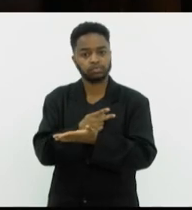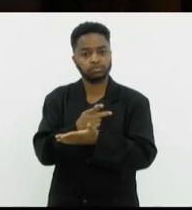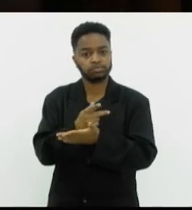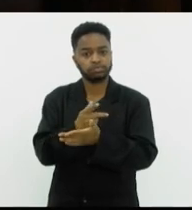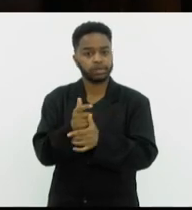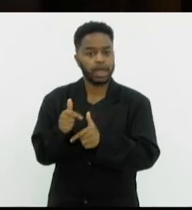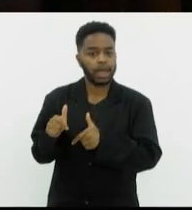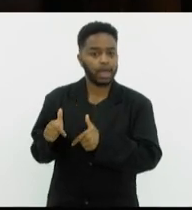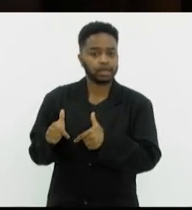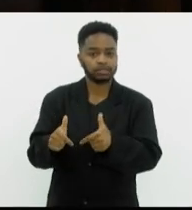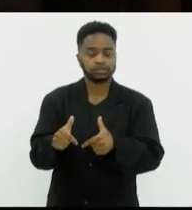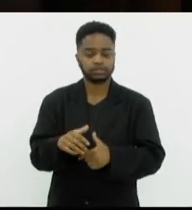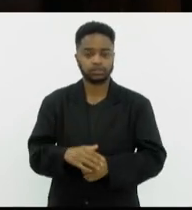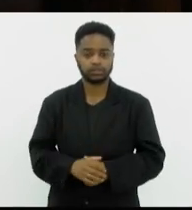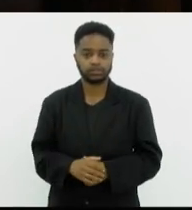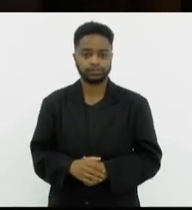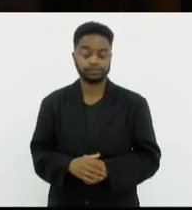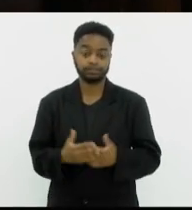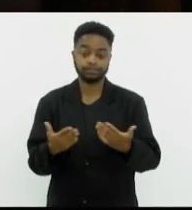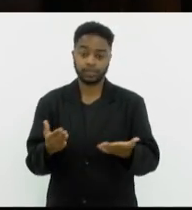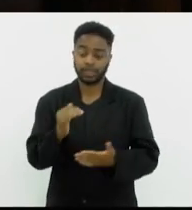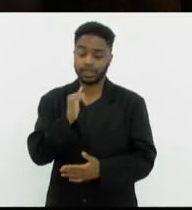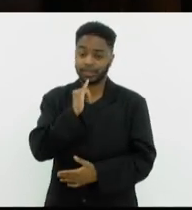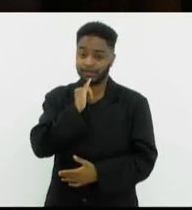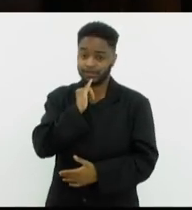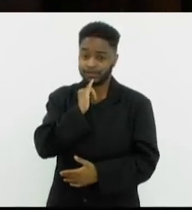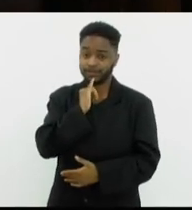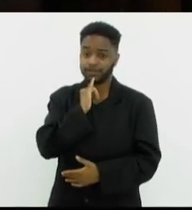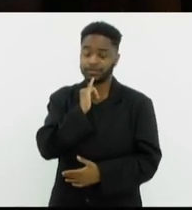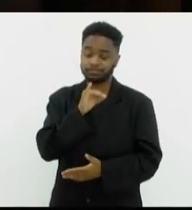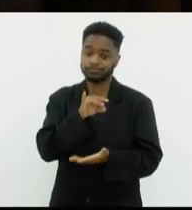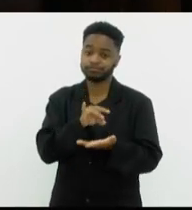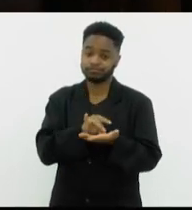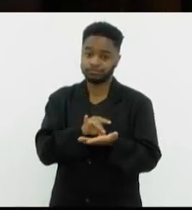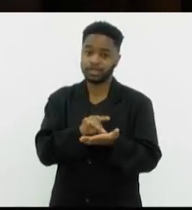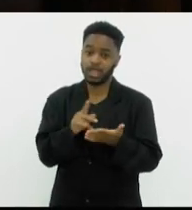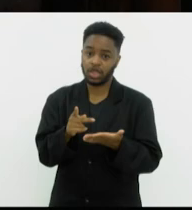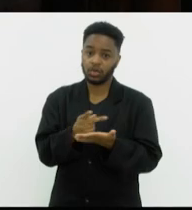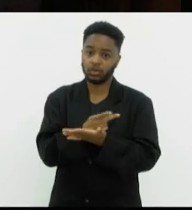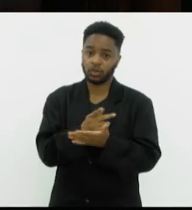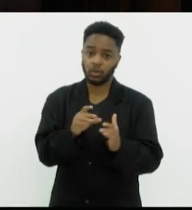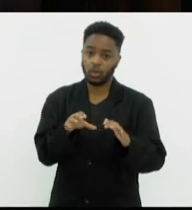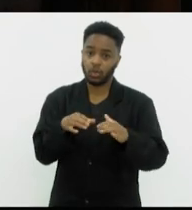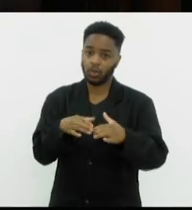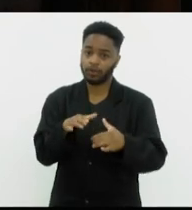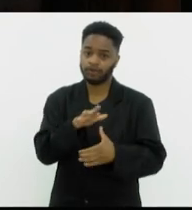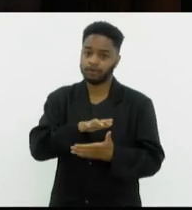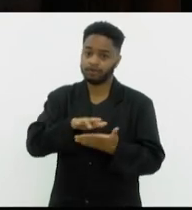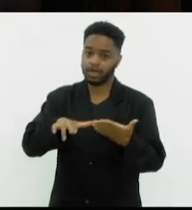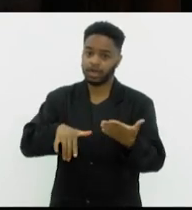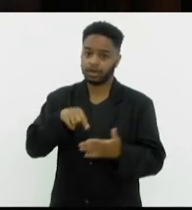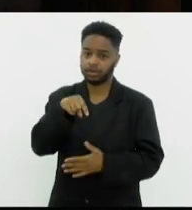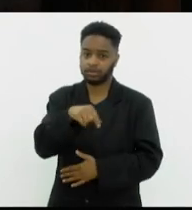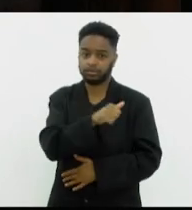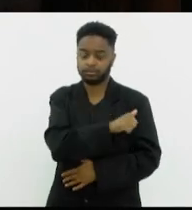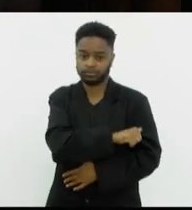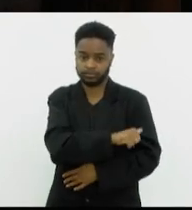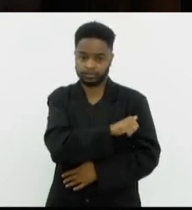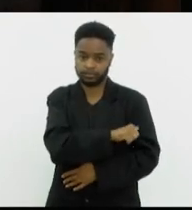ações. Infelizmente, essa é uma realidade de muitas comunidades do nosso Estado.